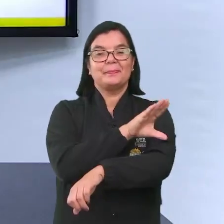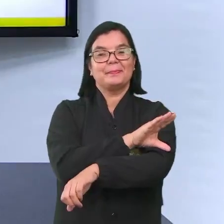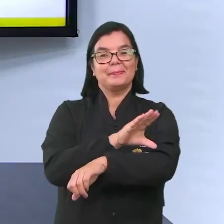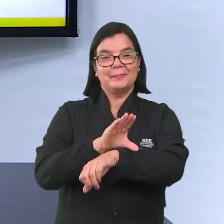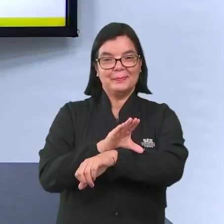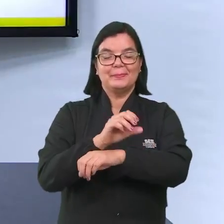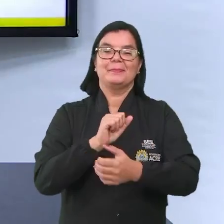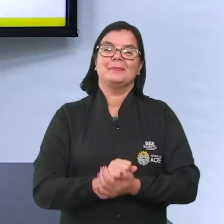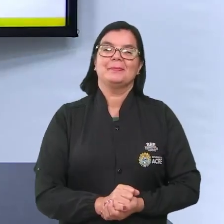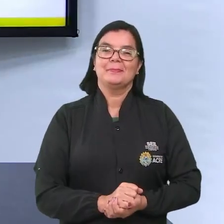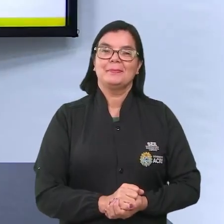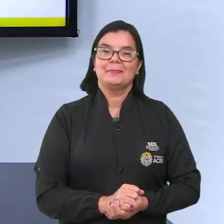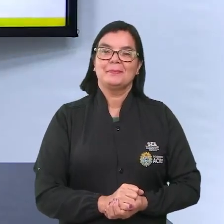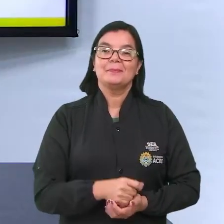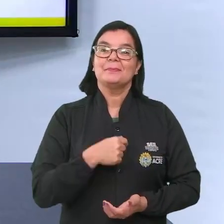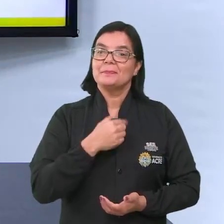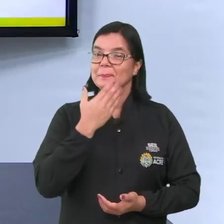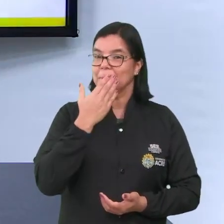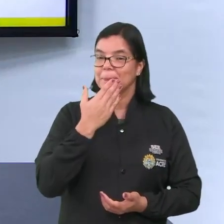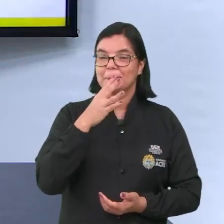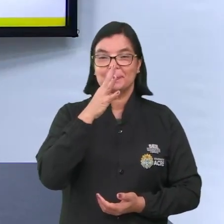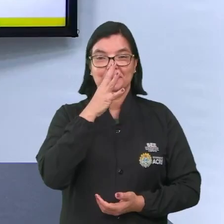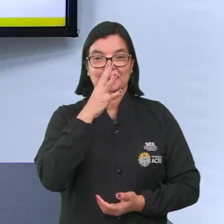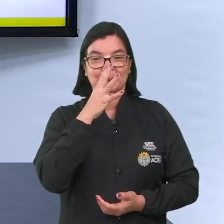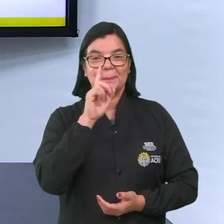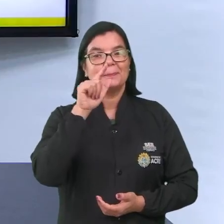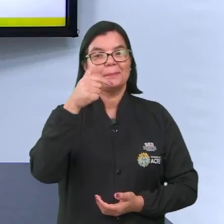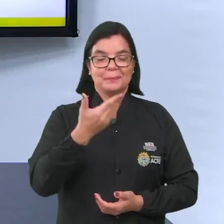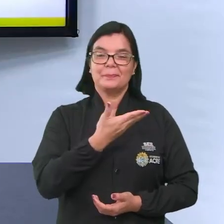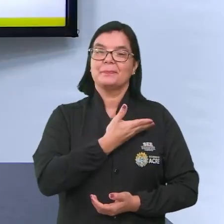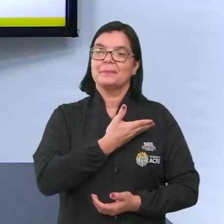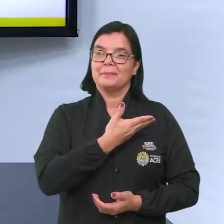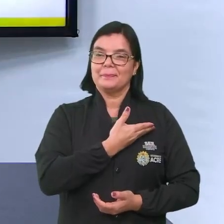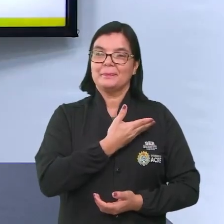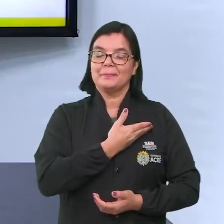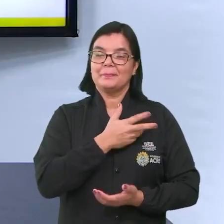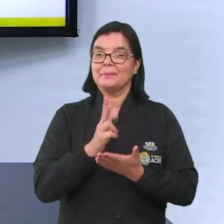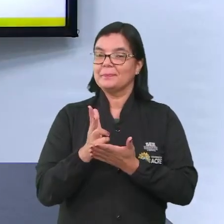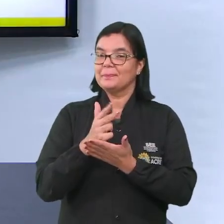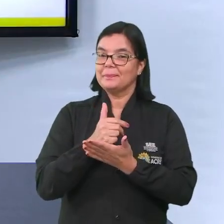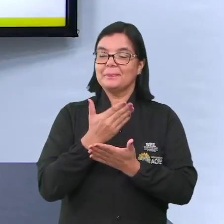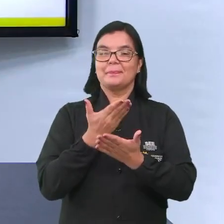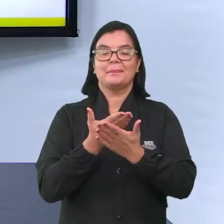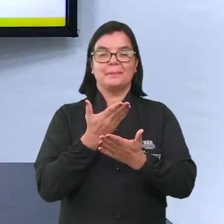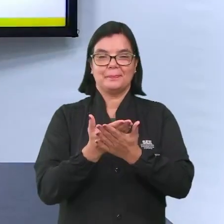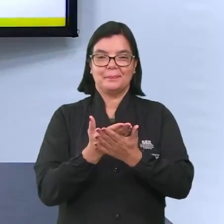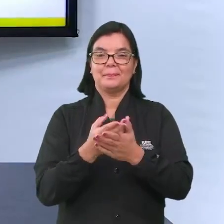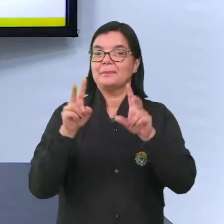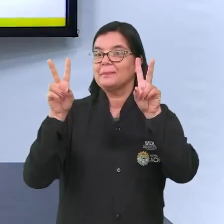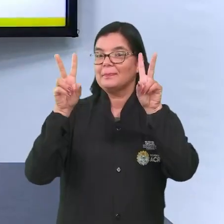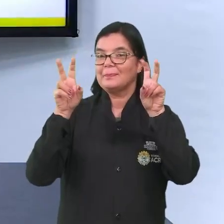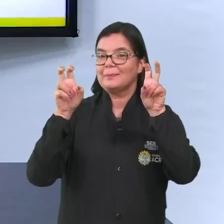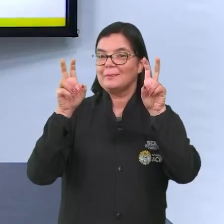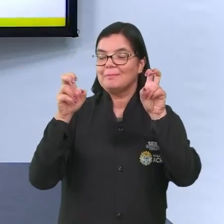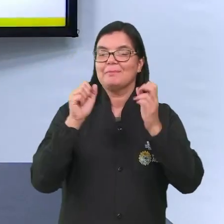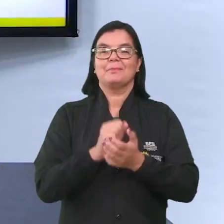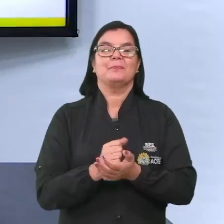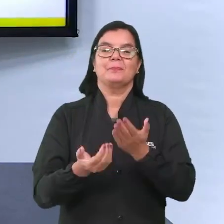cultura. Aliás, eu até peço para você assistir os nossos colegas aqui do Centro de Mídias, que também trazem assuntos